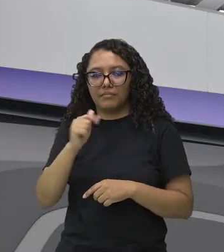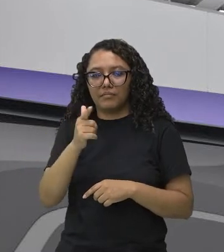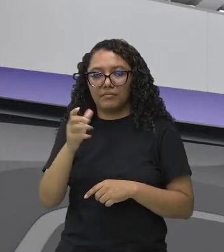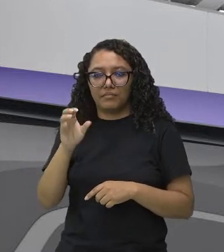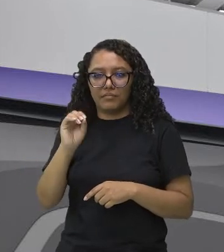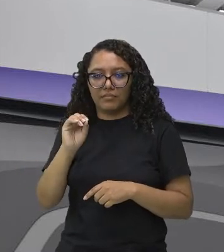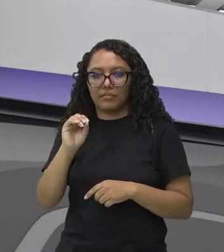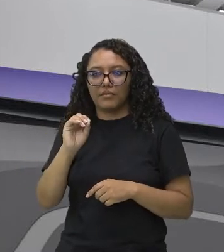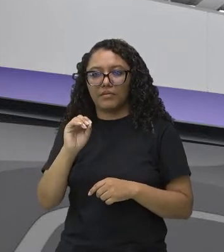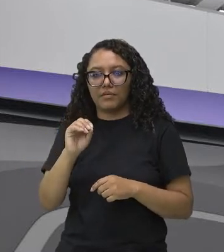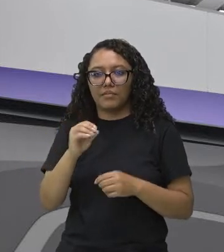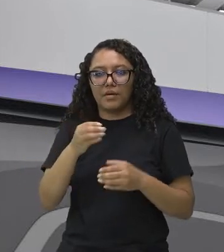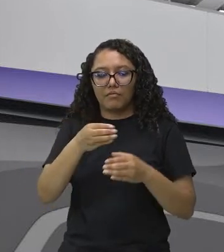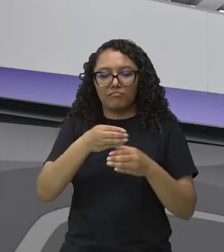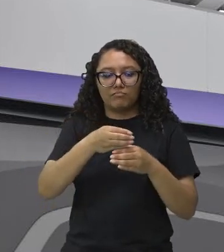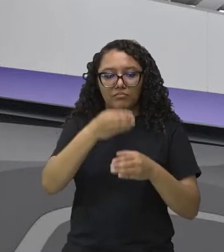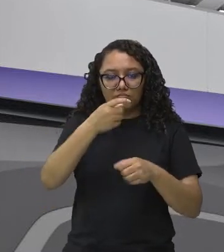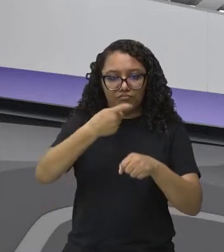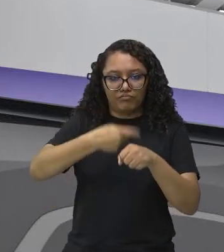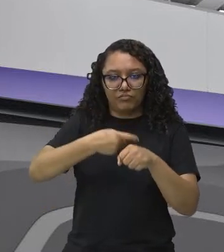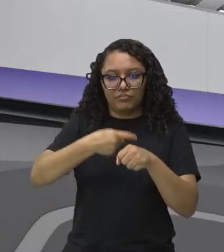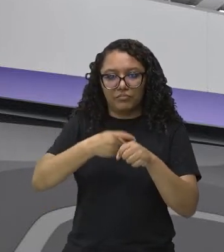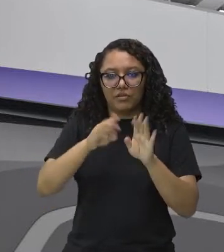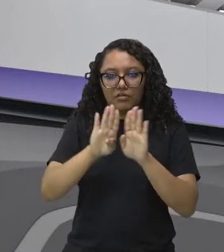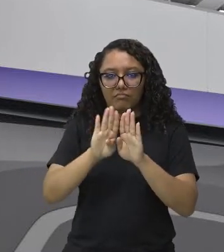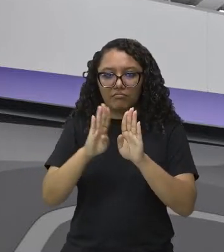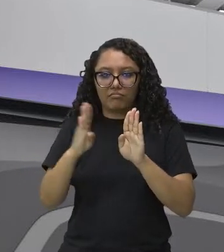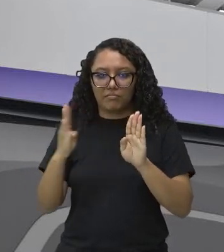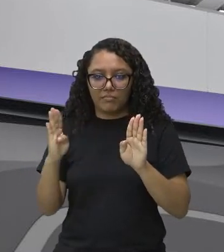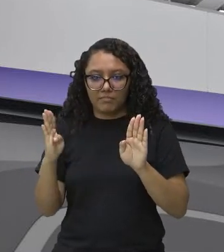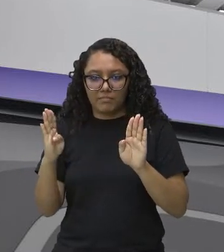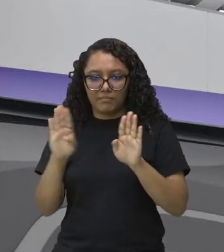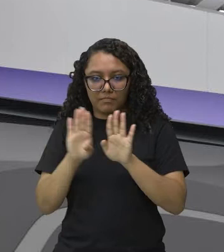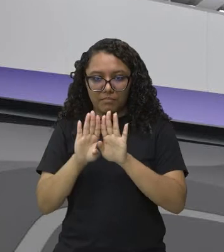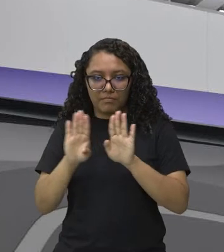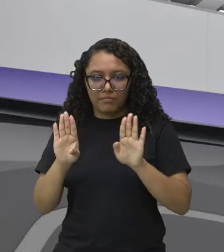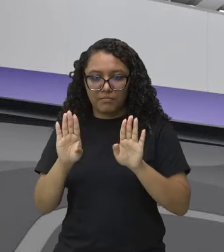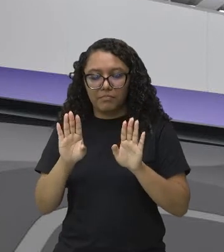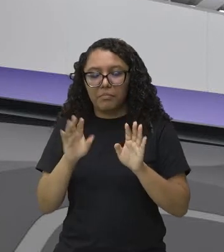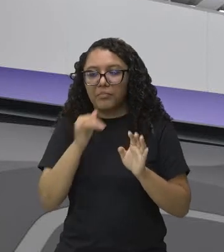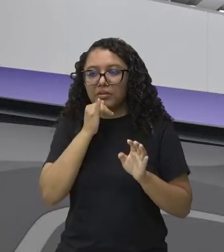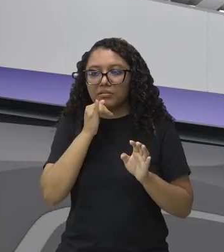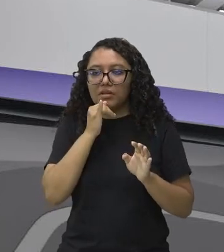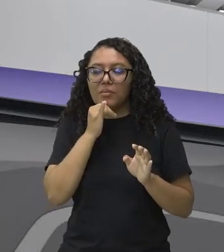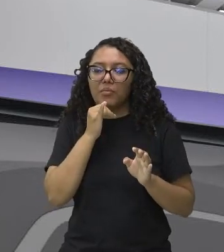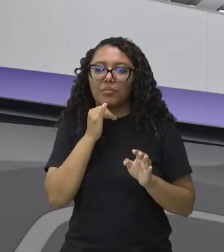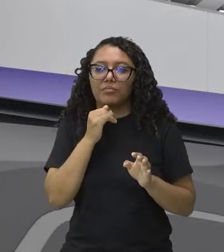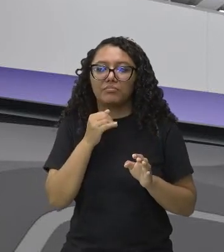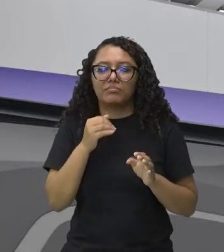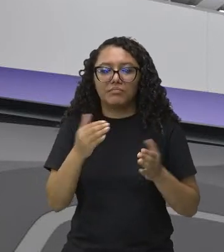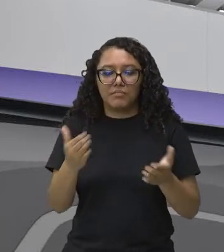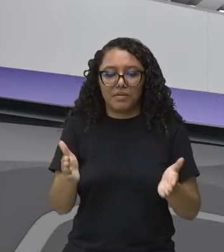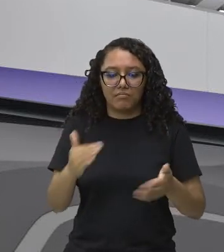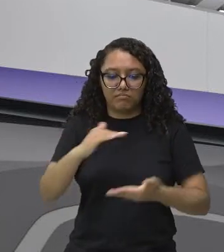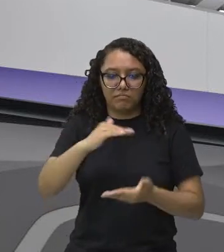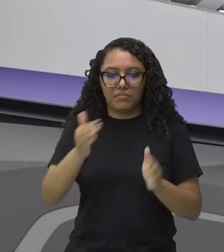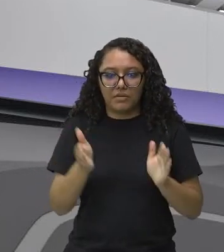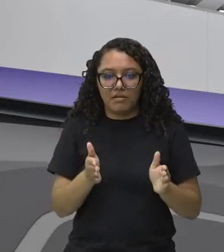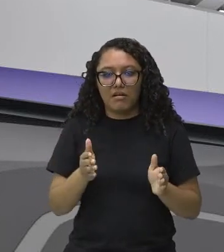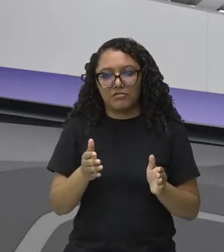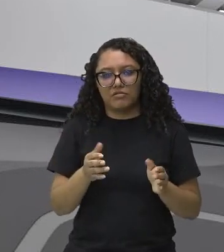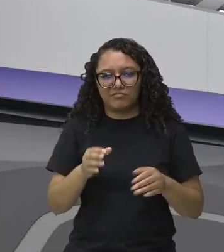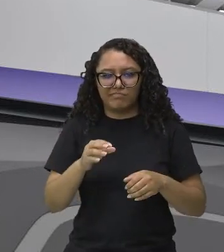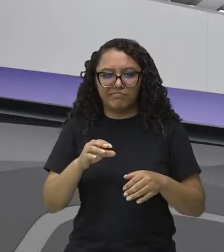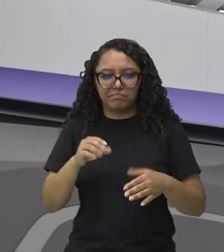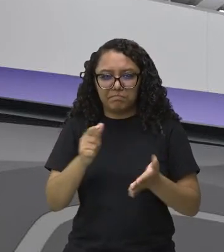tá? E consigo abri-lo. Imagina só uma caixa. Pega uma caixa de papelão, aí você corta ali o fundo dela,